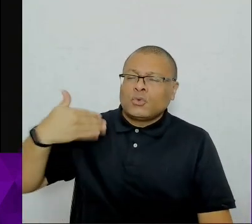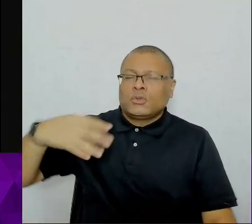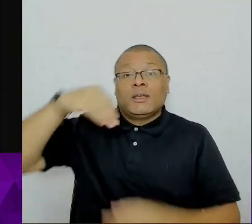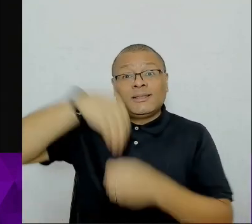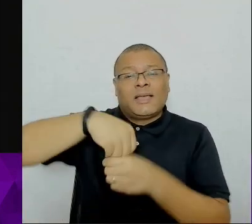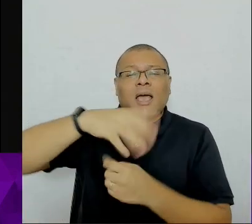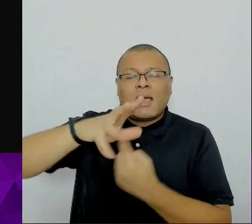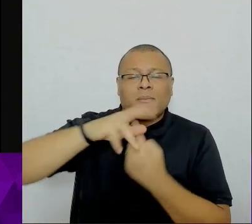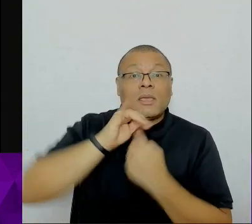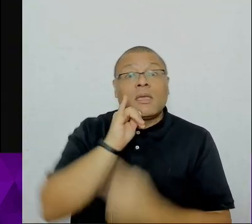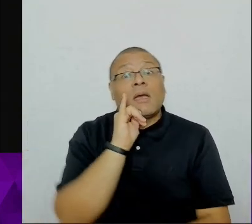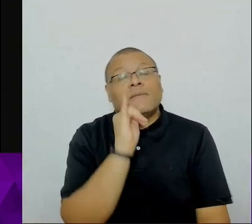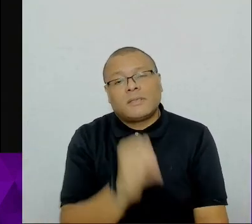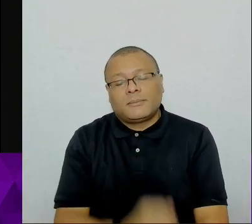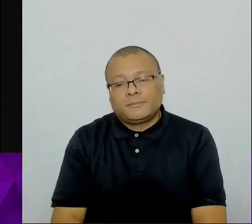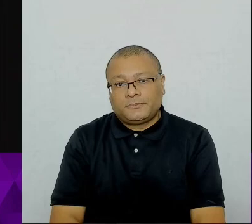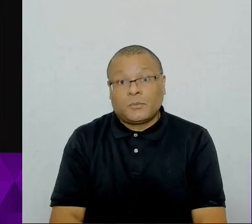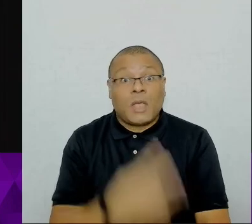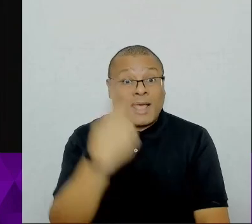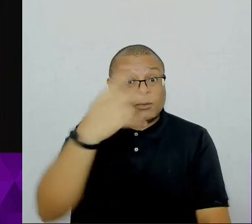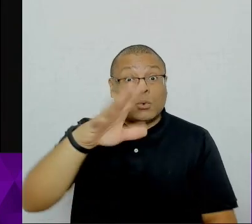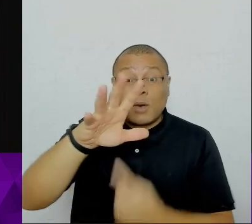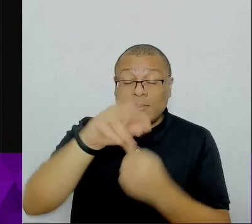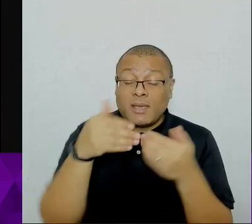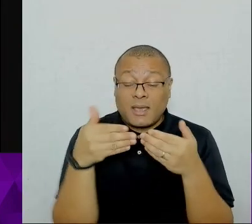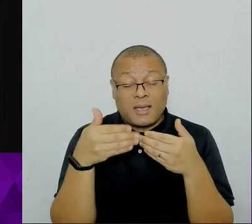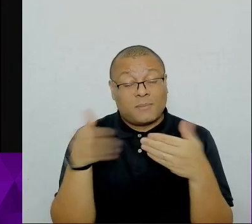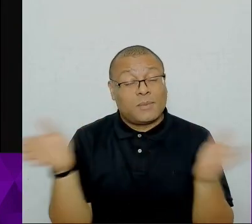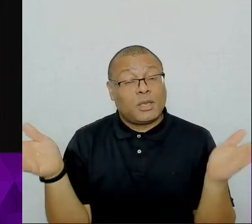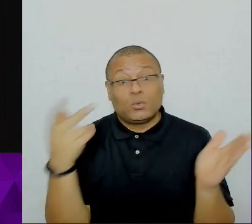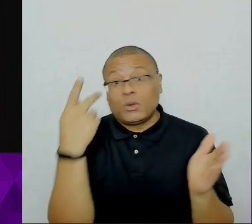dizer o seguinte, cara, sua API é a porta de entrada